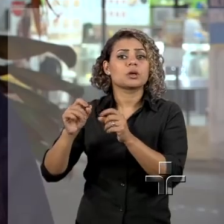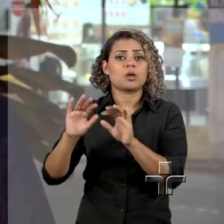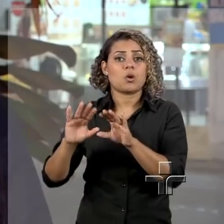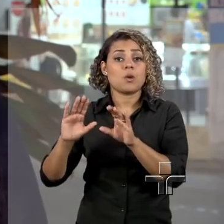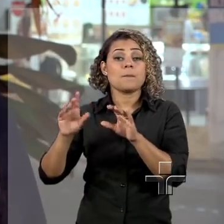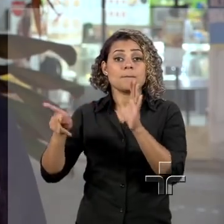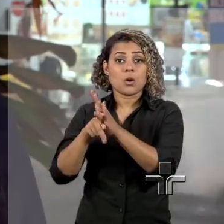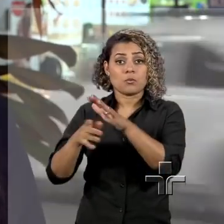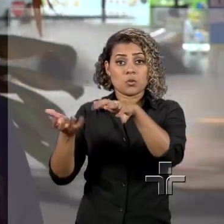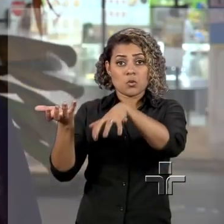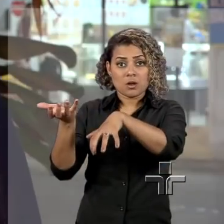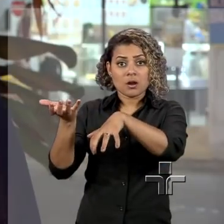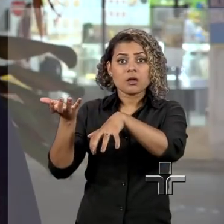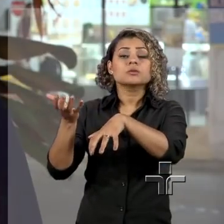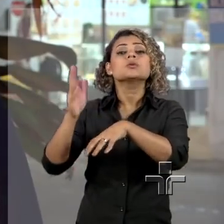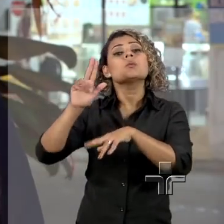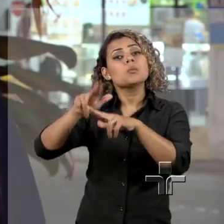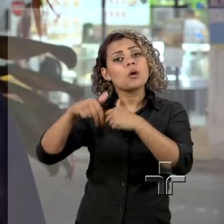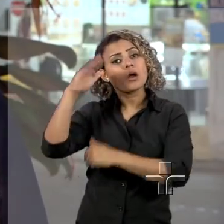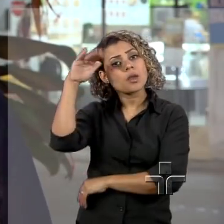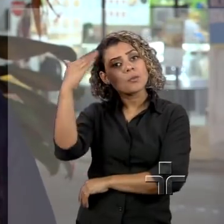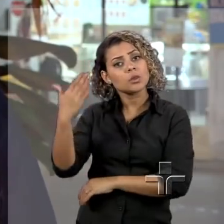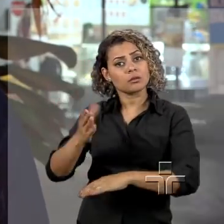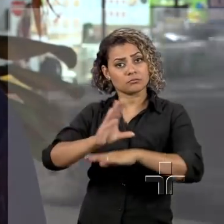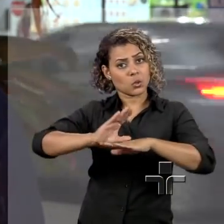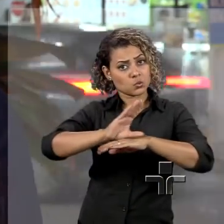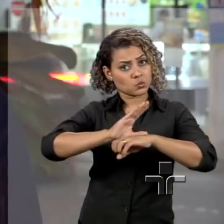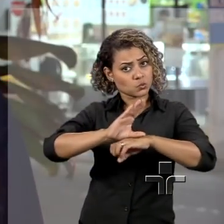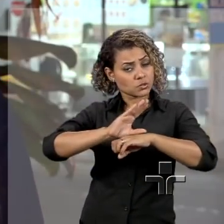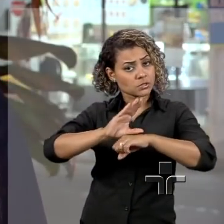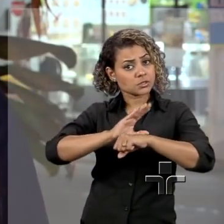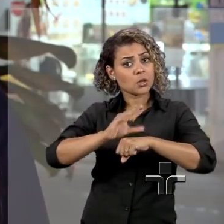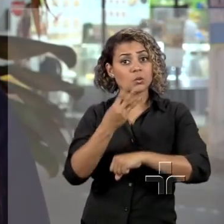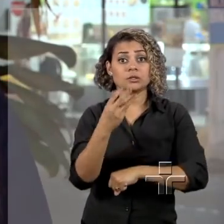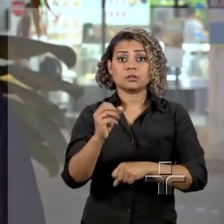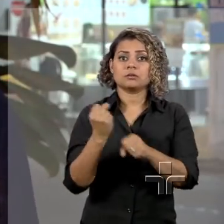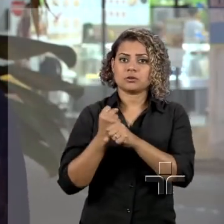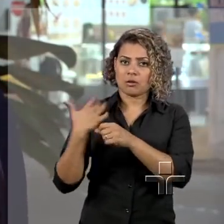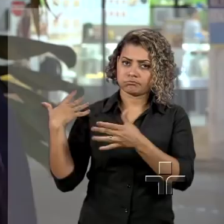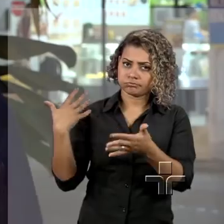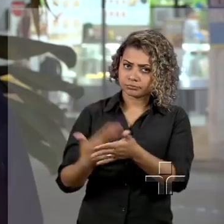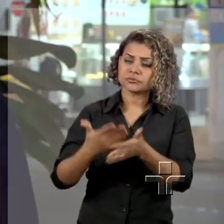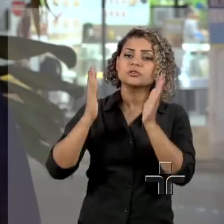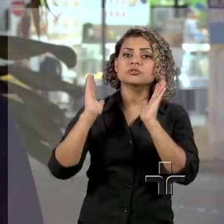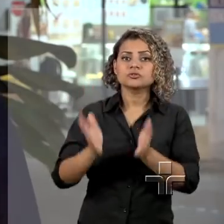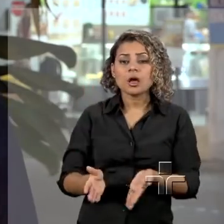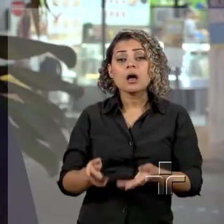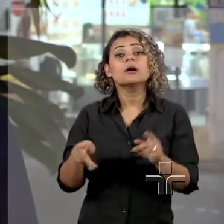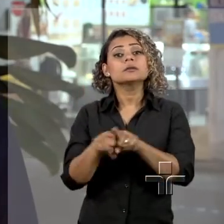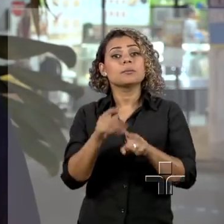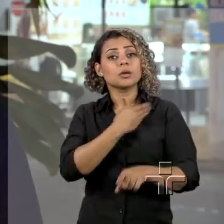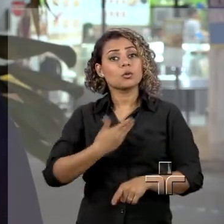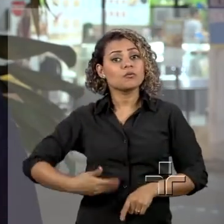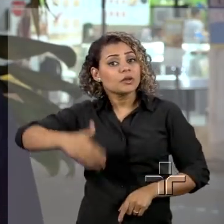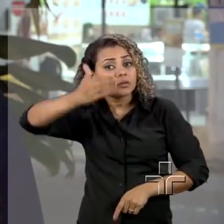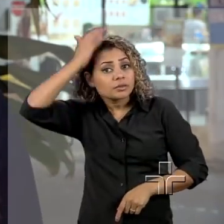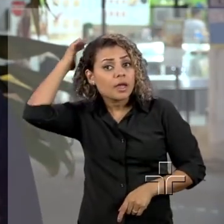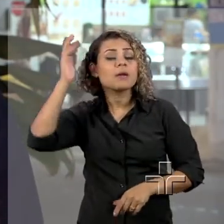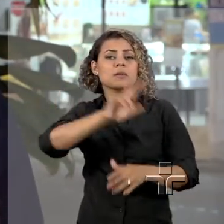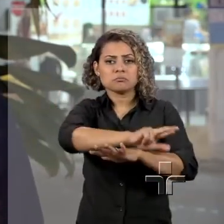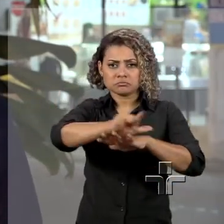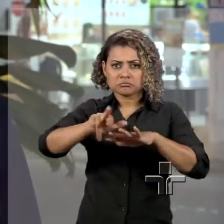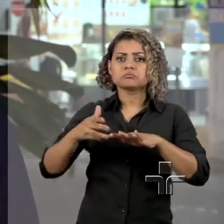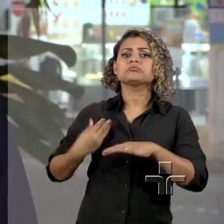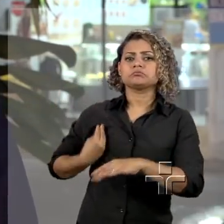homenagem aos 30 anos da Constituição. Várias autoridades estarão presentes, incluindo o atual presidente Michel Temer e o presidente